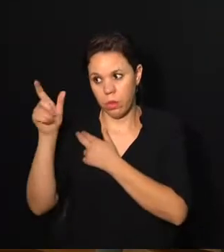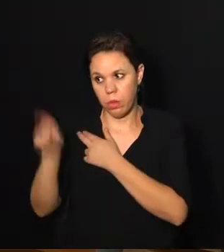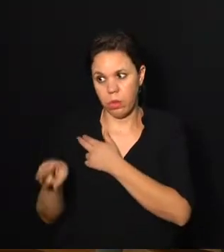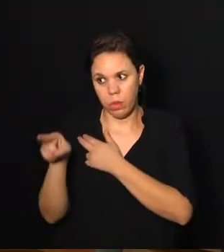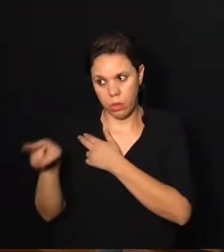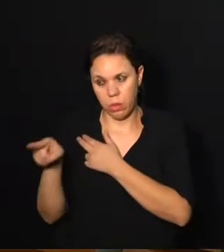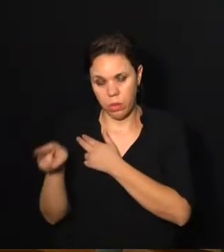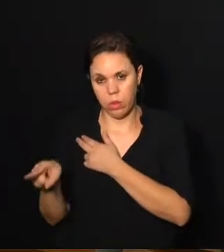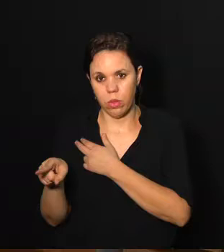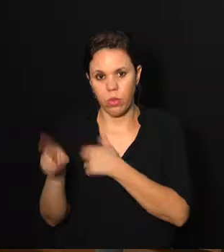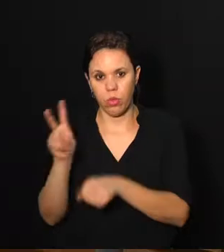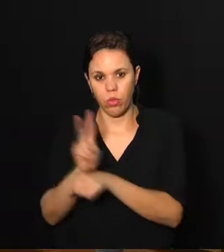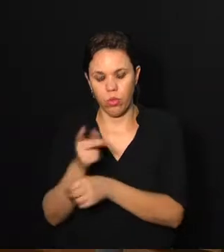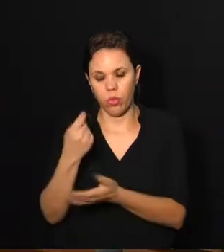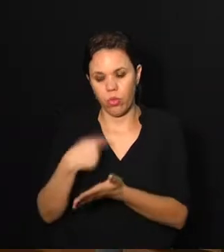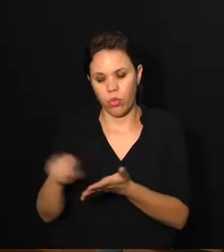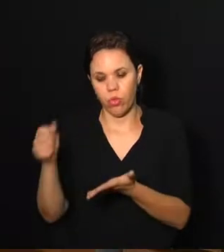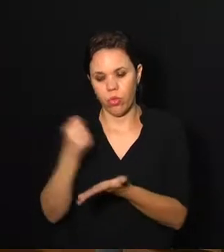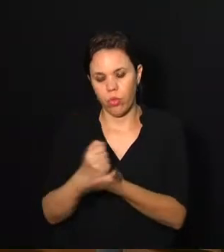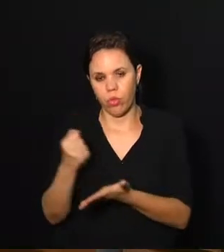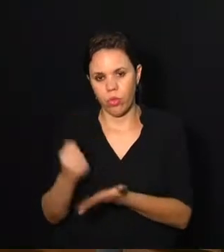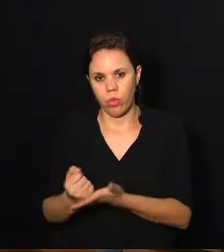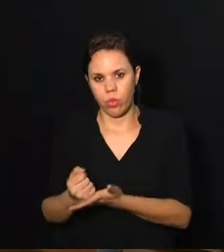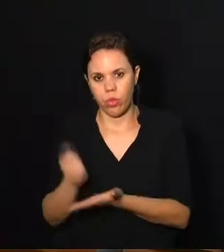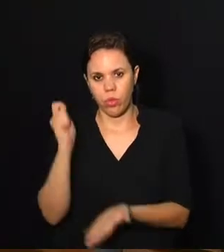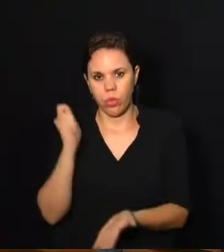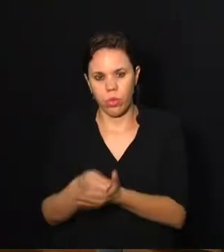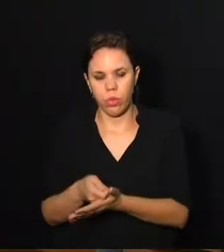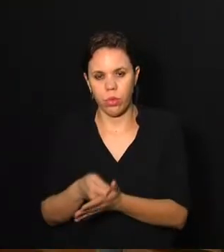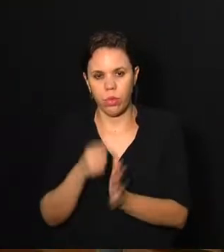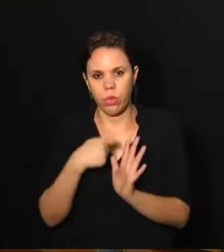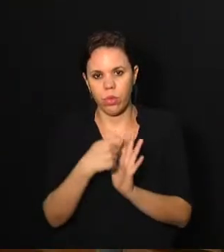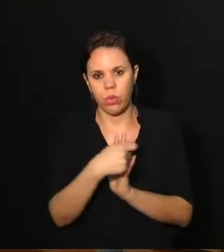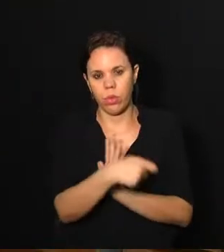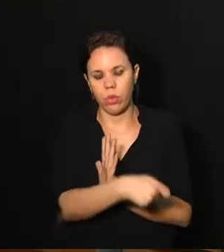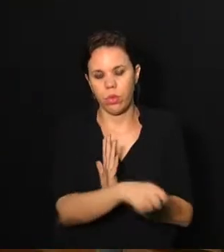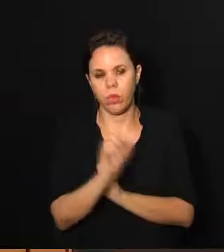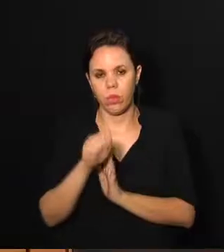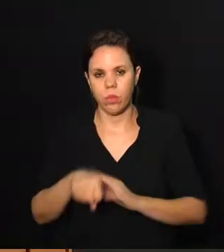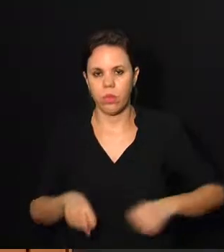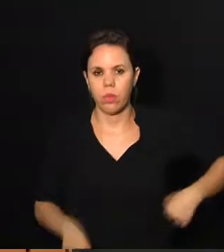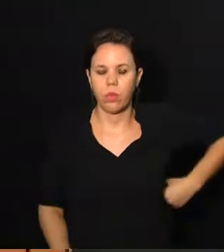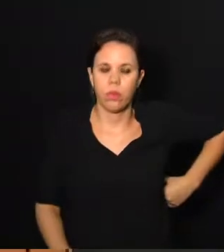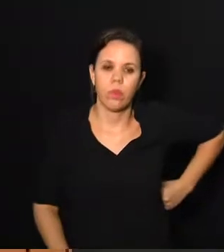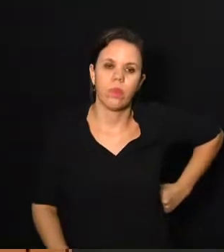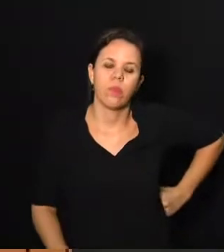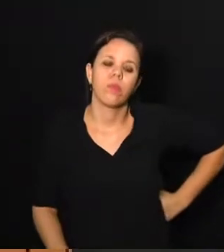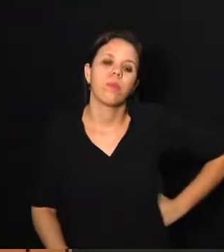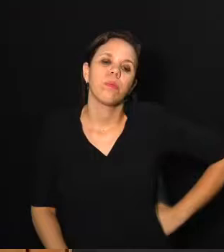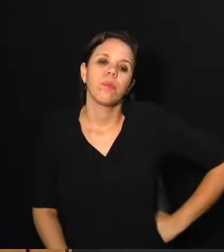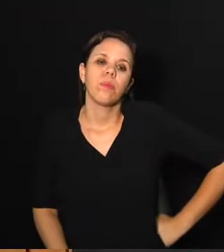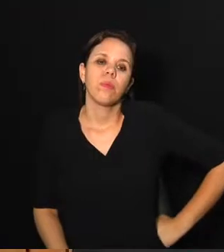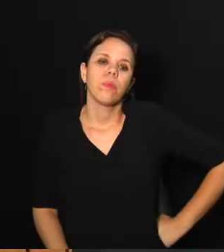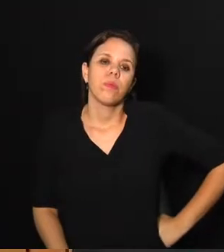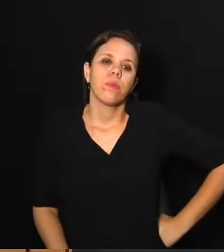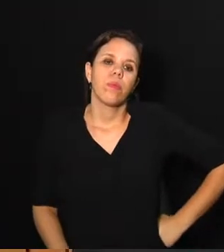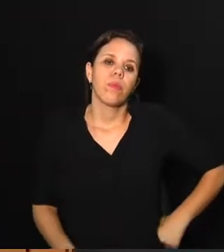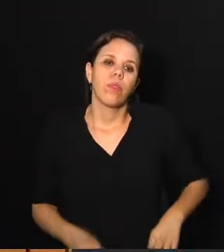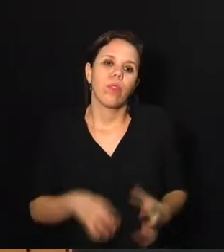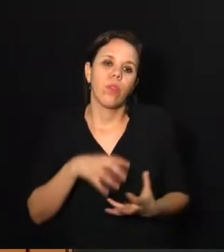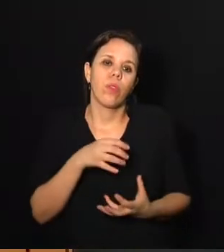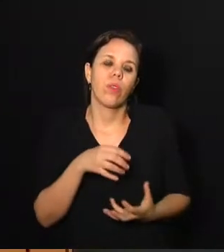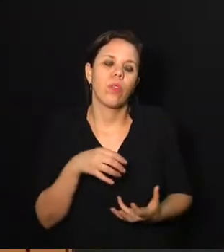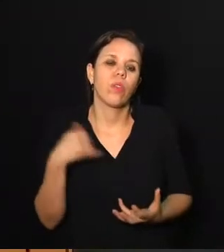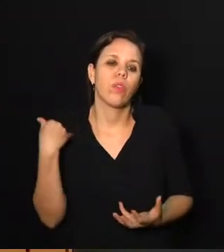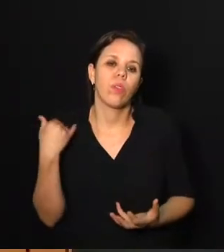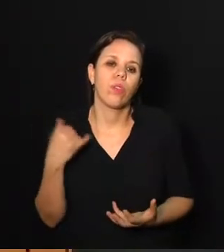um tutor que assina o contrato, e o pagamento é mensal, sim, através de um contrato. E ele dorme lá, vive lá?